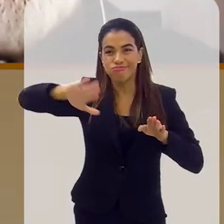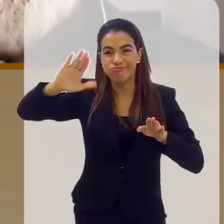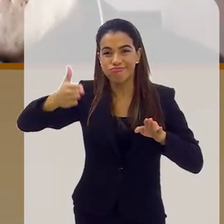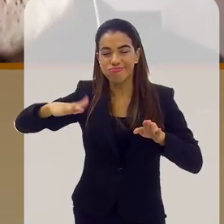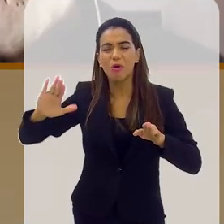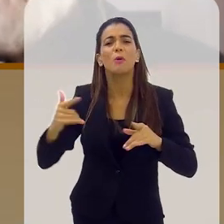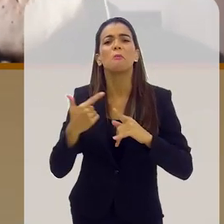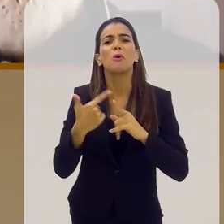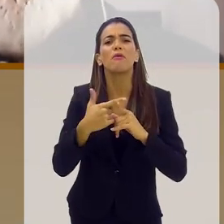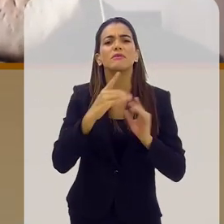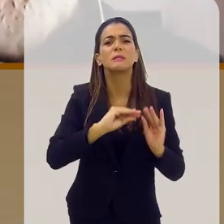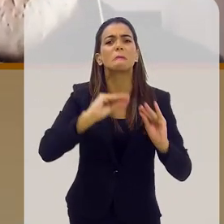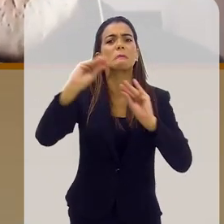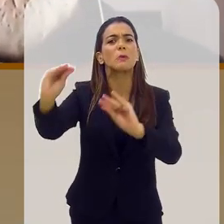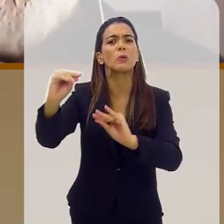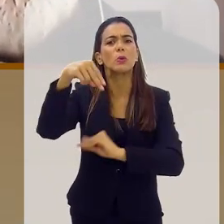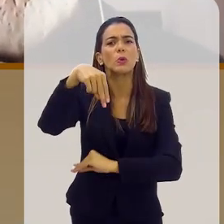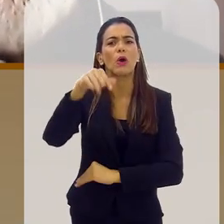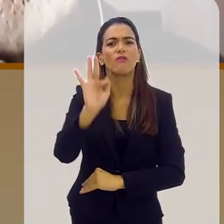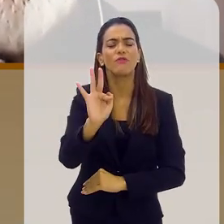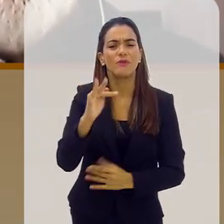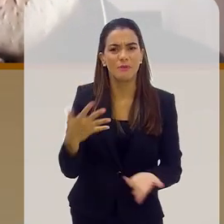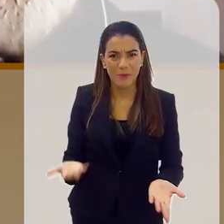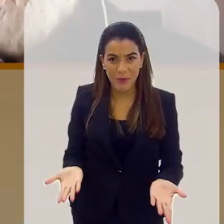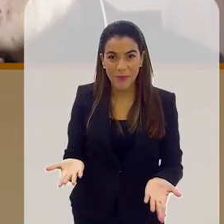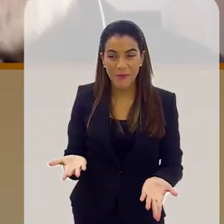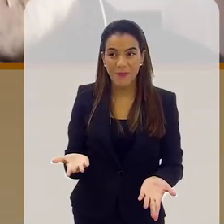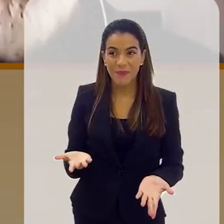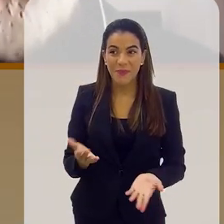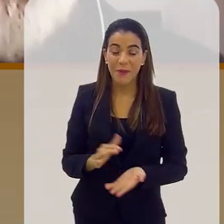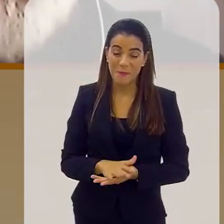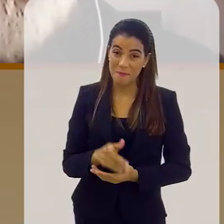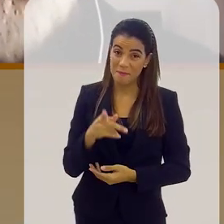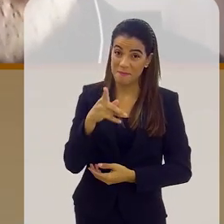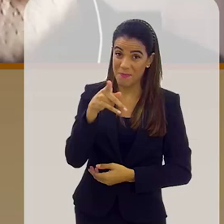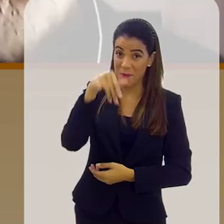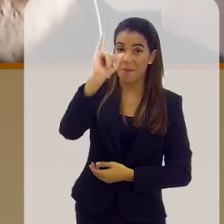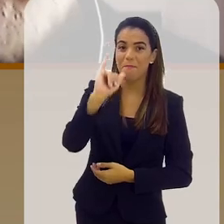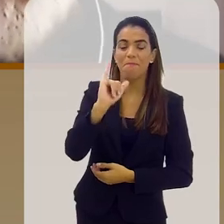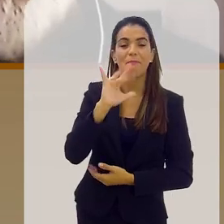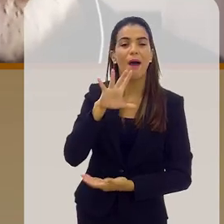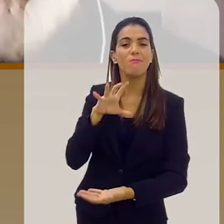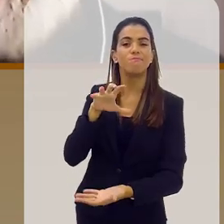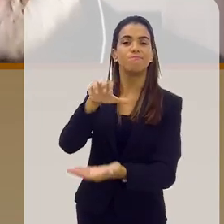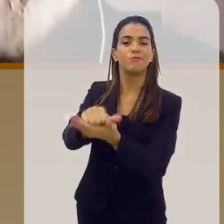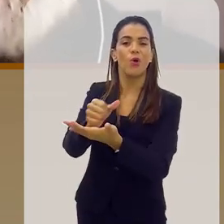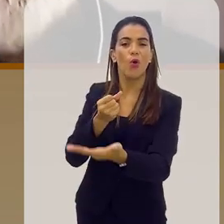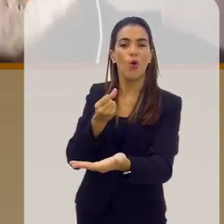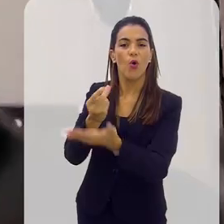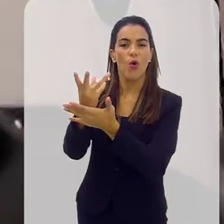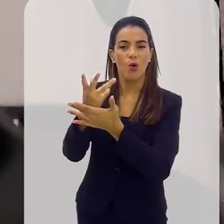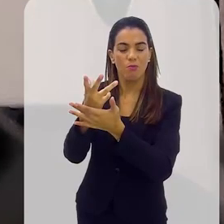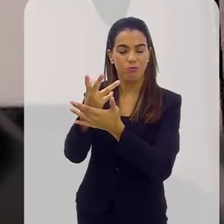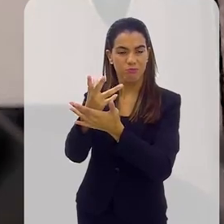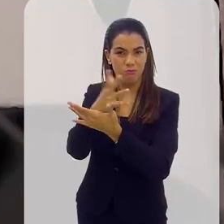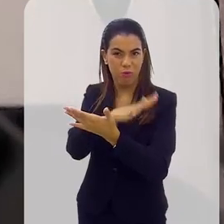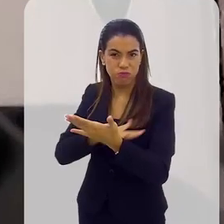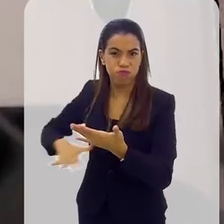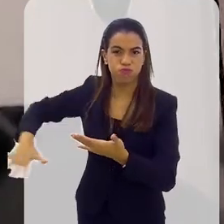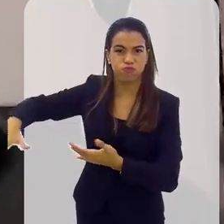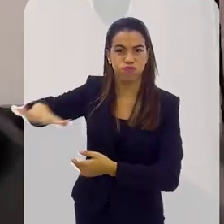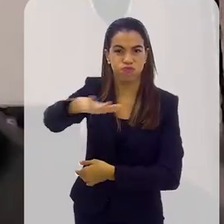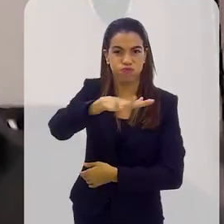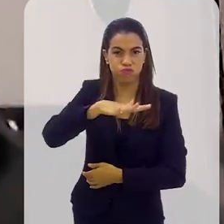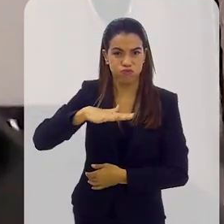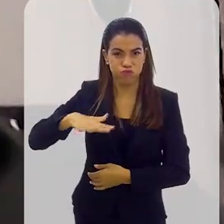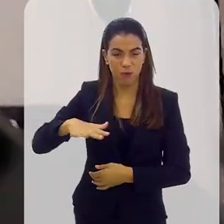passagem? Por que que você foi parar lá em Nova Friburgo? Meu pai adquiriu uma propriedade grande no Vale dos Alpes,